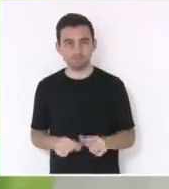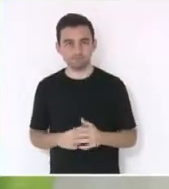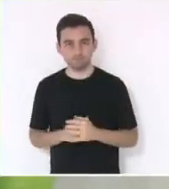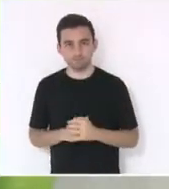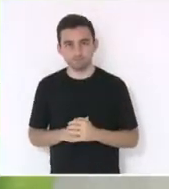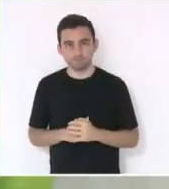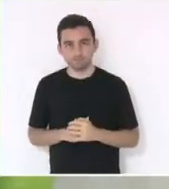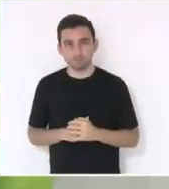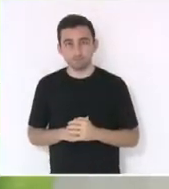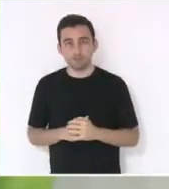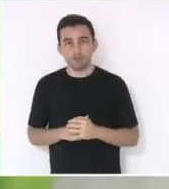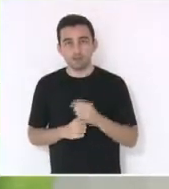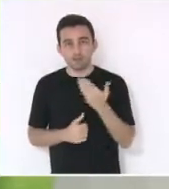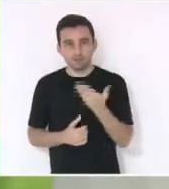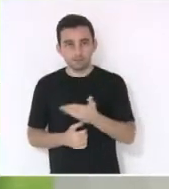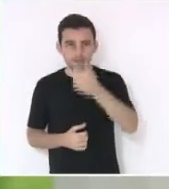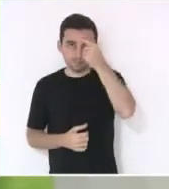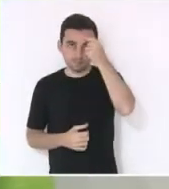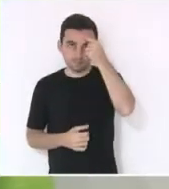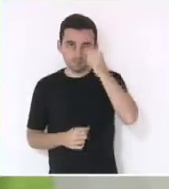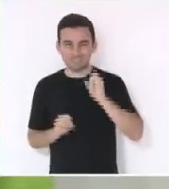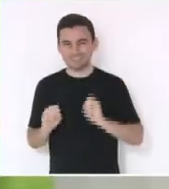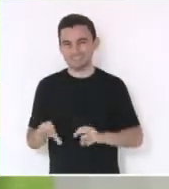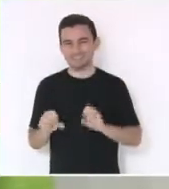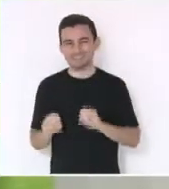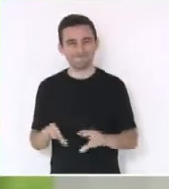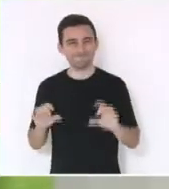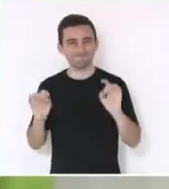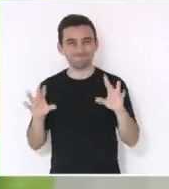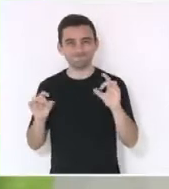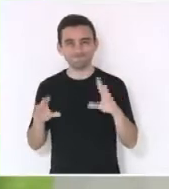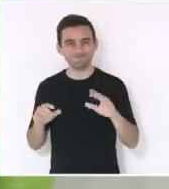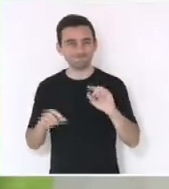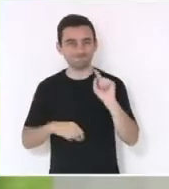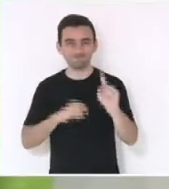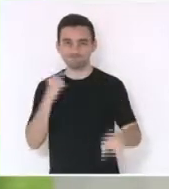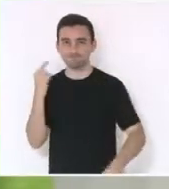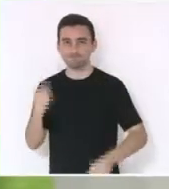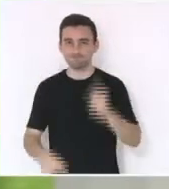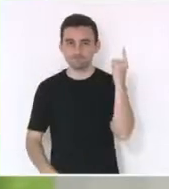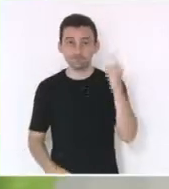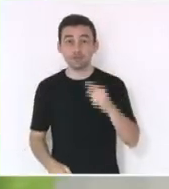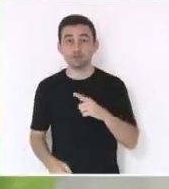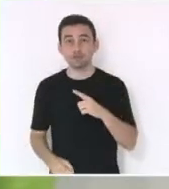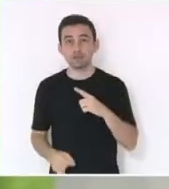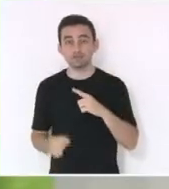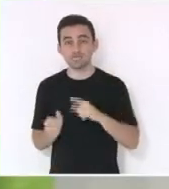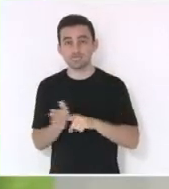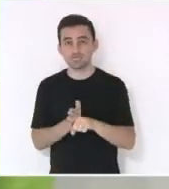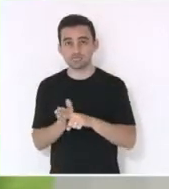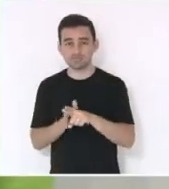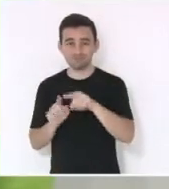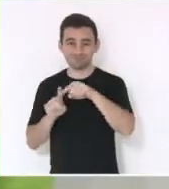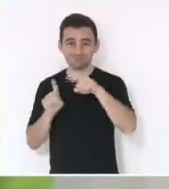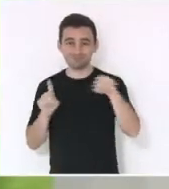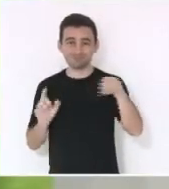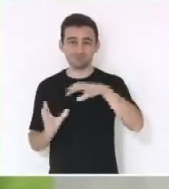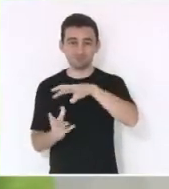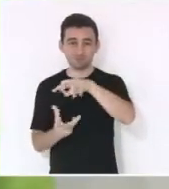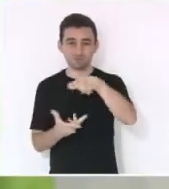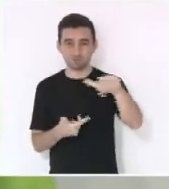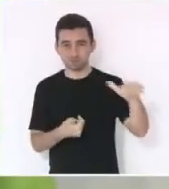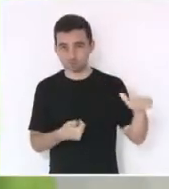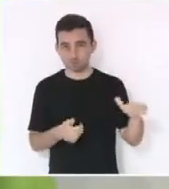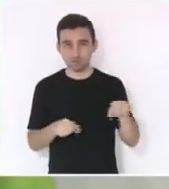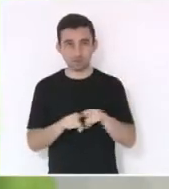Unesc oferece um ensino de excelência, uma pesquisa com reconhecimento internacional e uma extensão